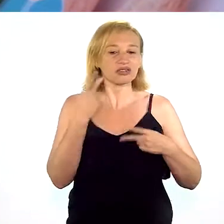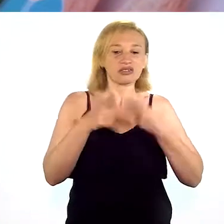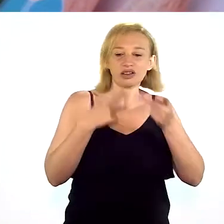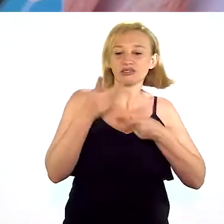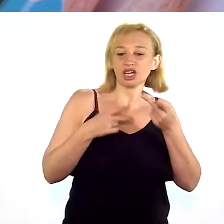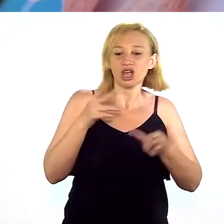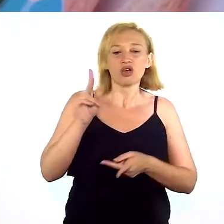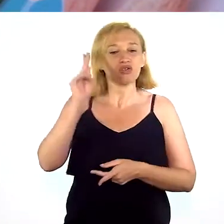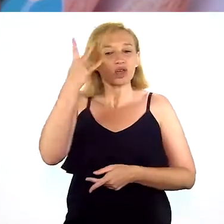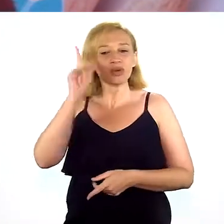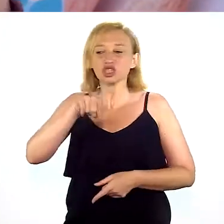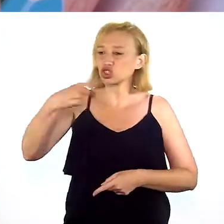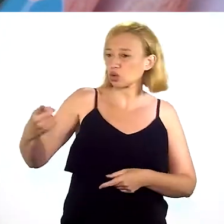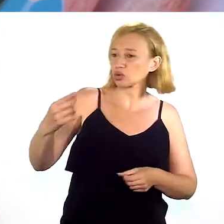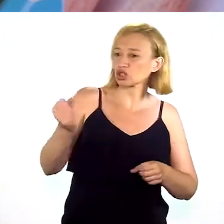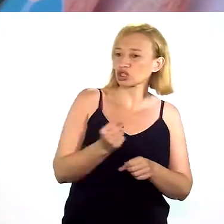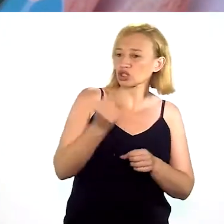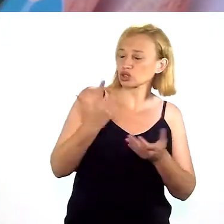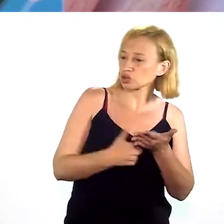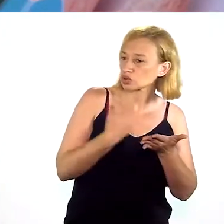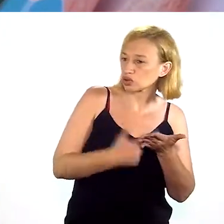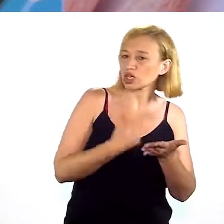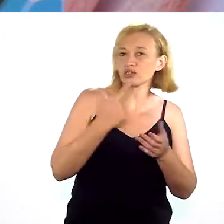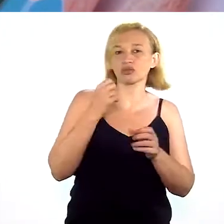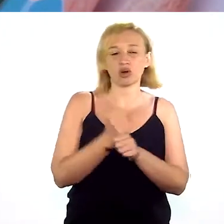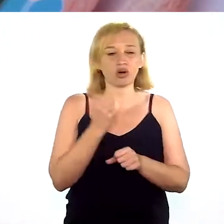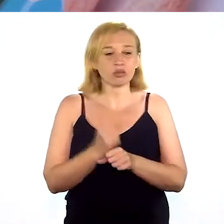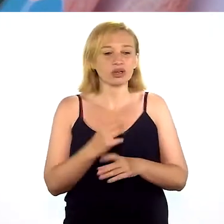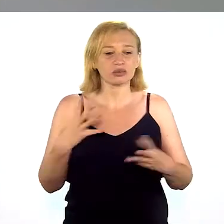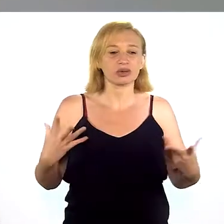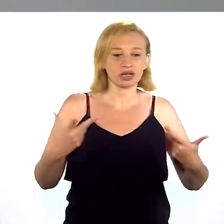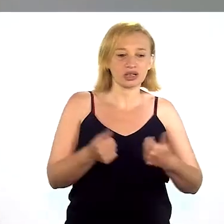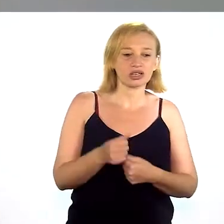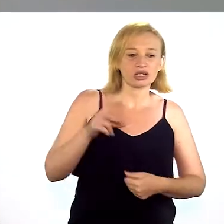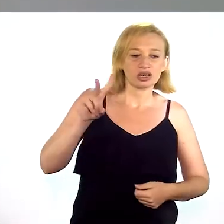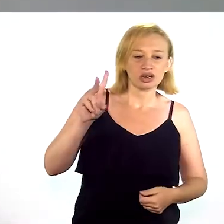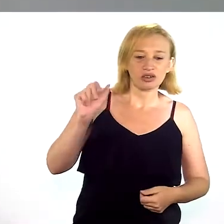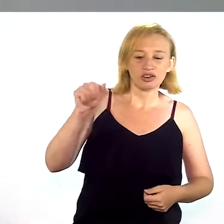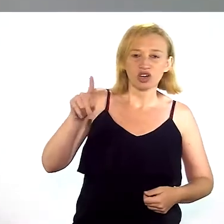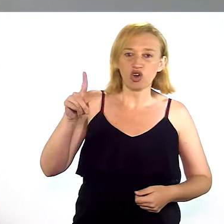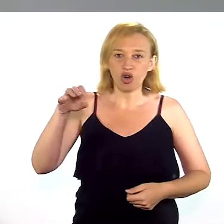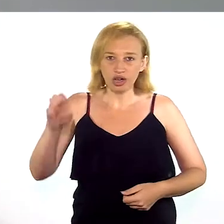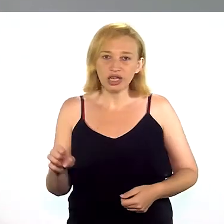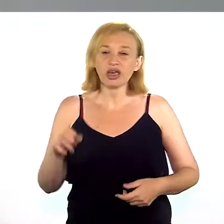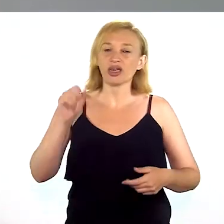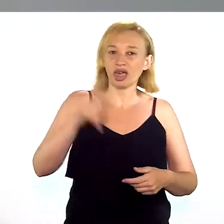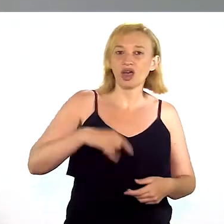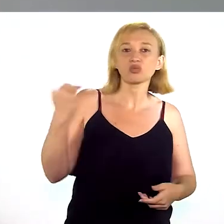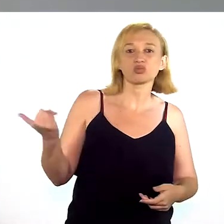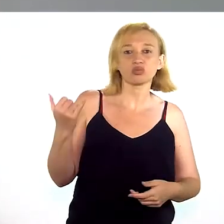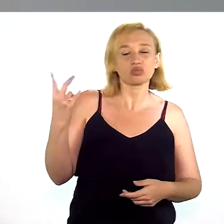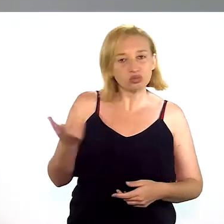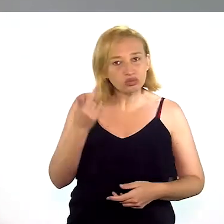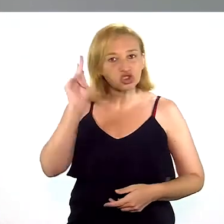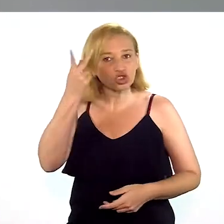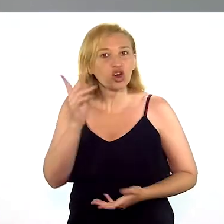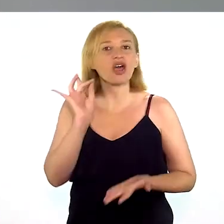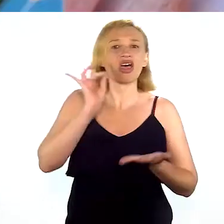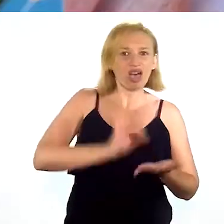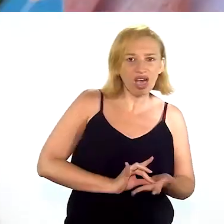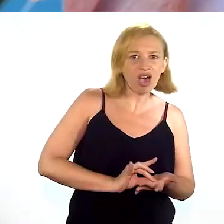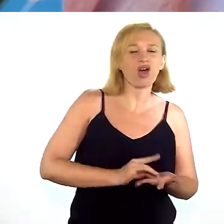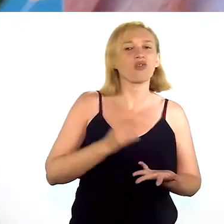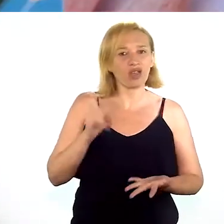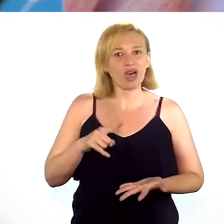vai falando e eu vou lembrando de outras obras e de outras situações, por exemplo, a situação do Van Gogh, que é uma história,